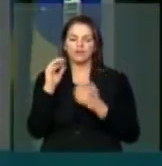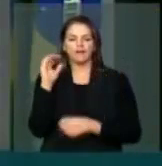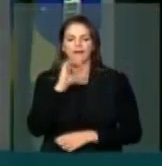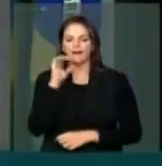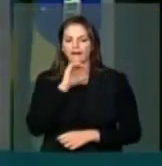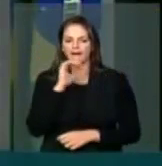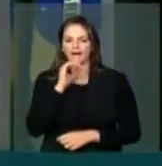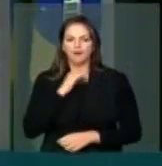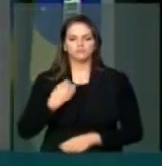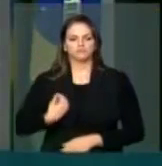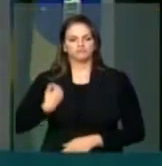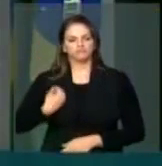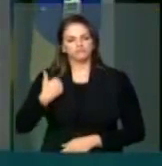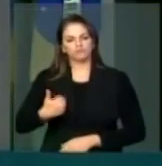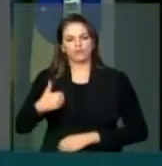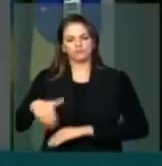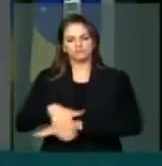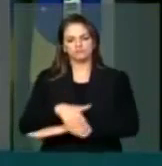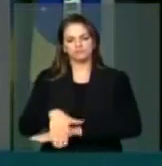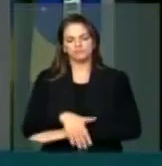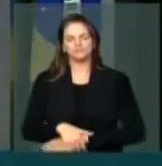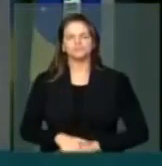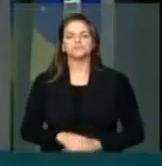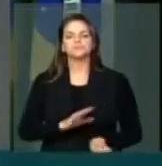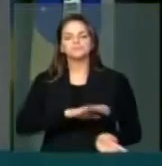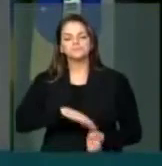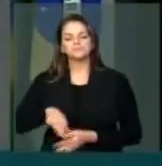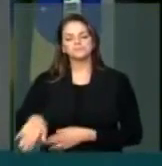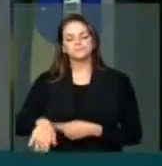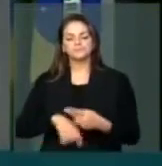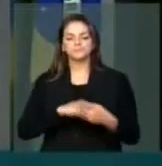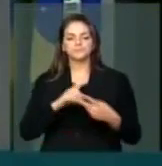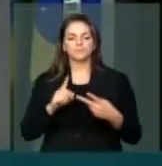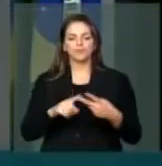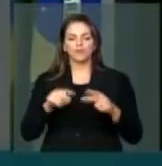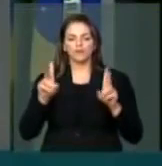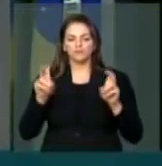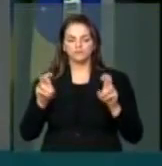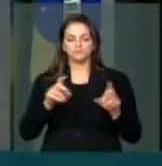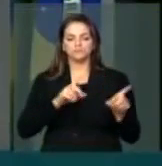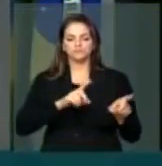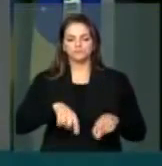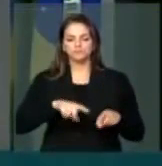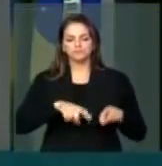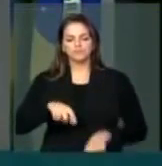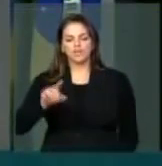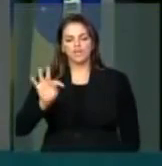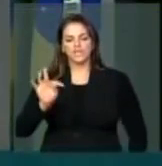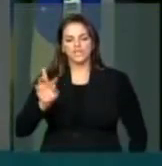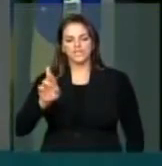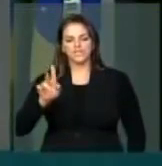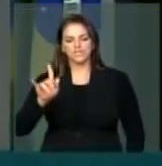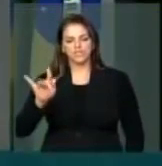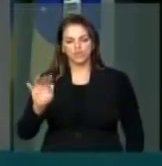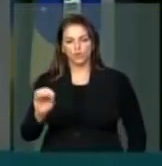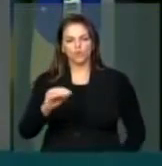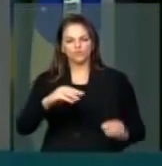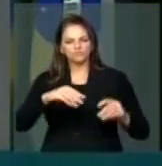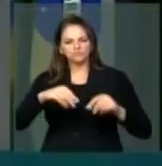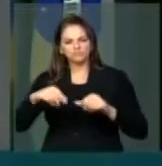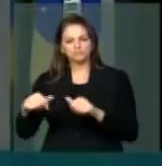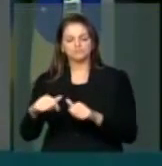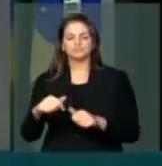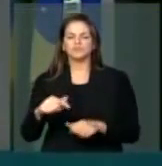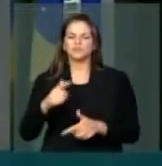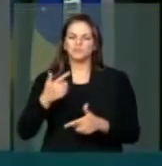ter essa estrada novamente em andamento. Outro ponto, senhor presidente, colegas parlamentares, é a lavoura de trigo. Tivemos problema sério esse ano, grande